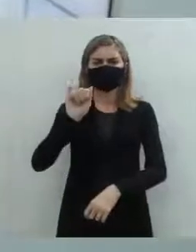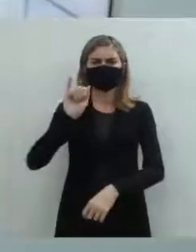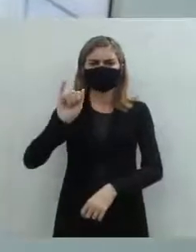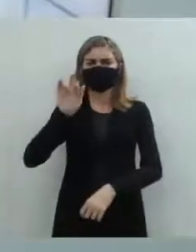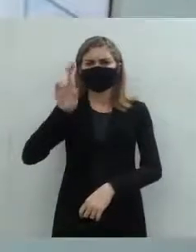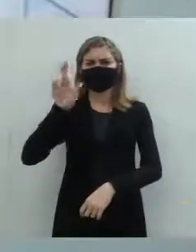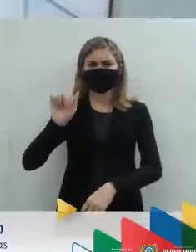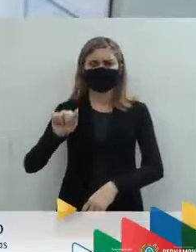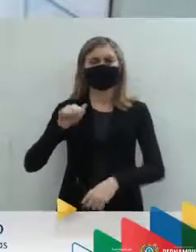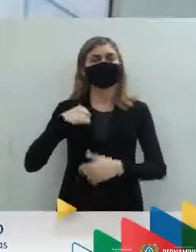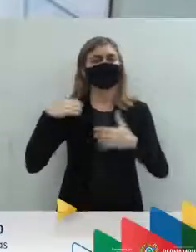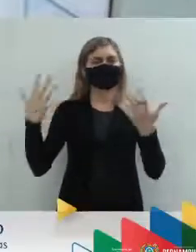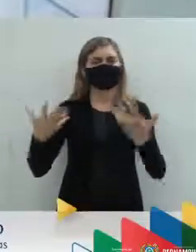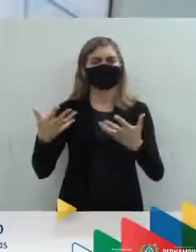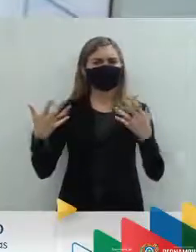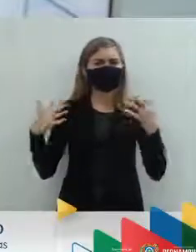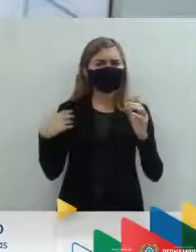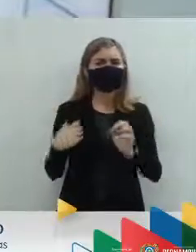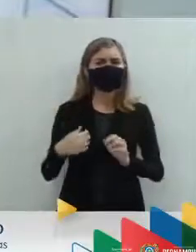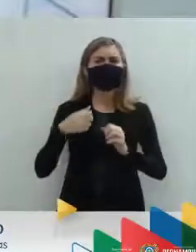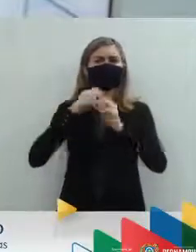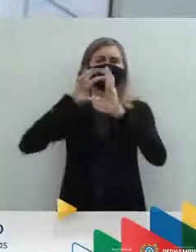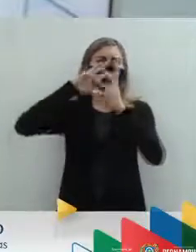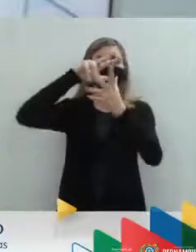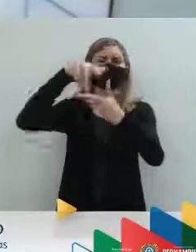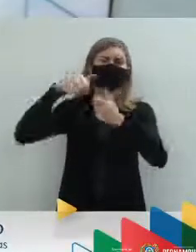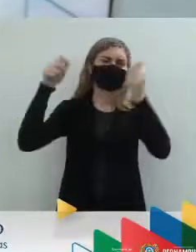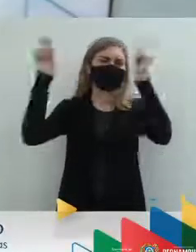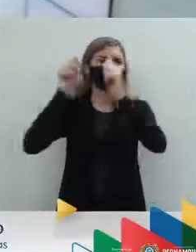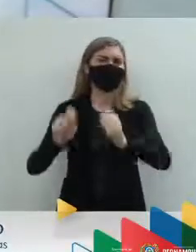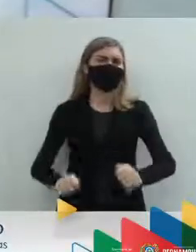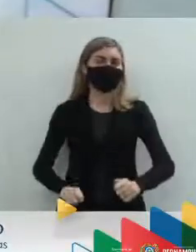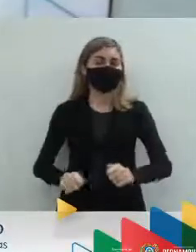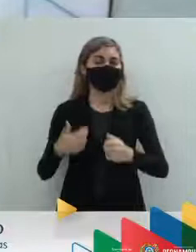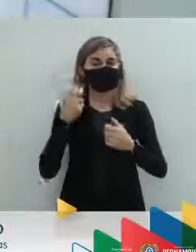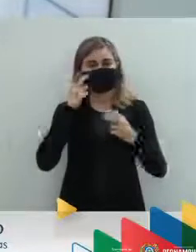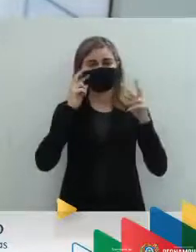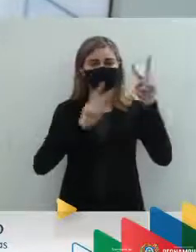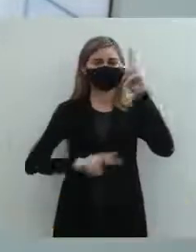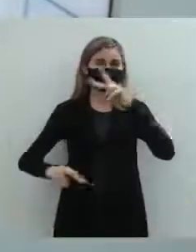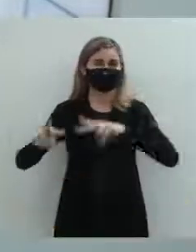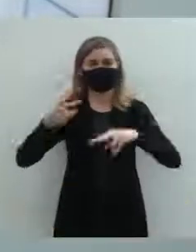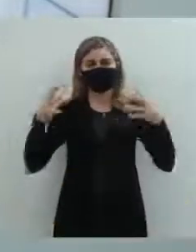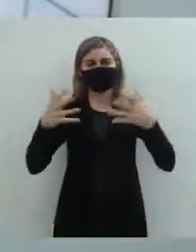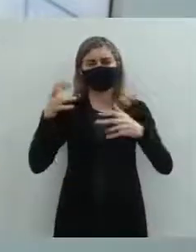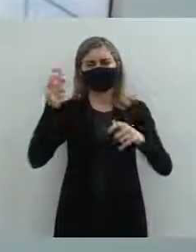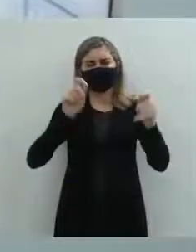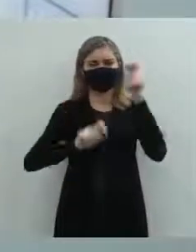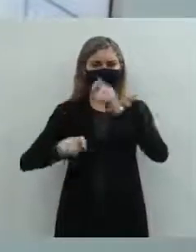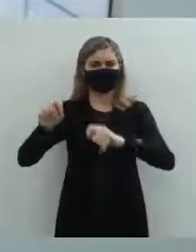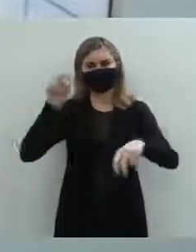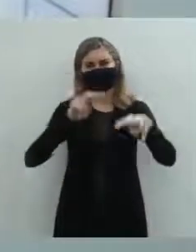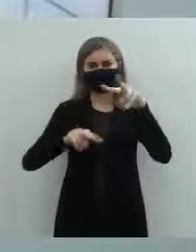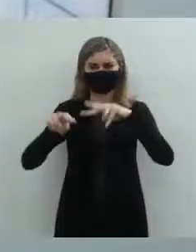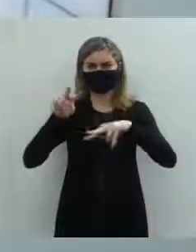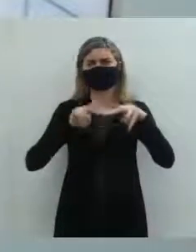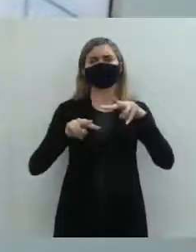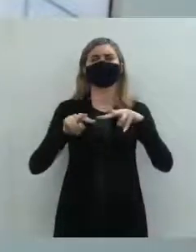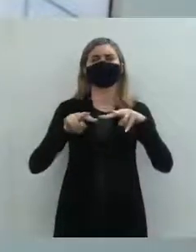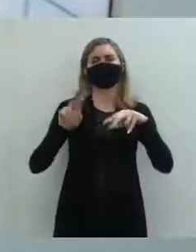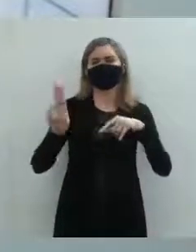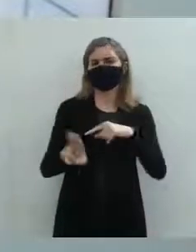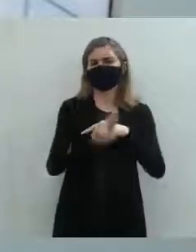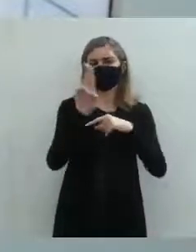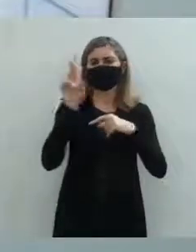e vamos agora passear no mundo das artes. Sabe o que a gente vai ver hoje? Artes visuais, aquelas artes que a gente usa